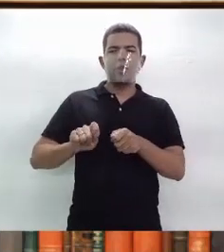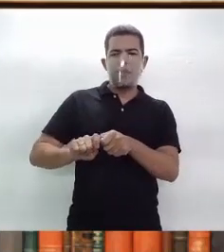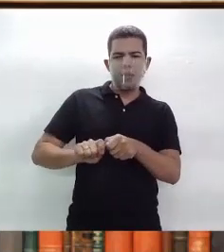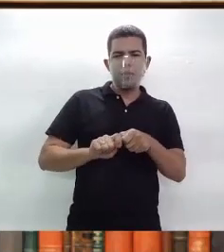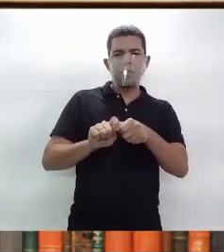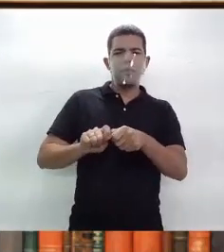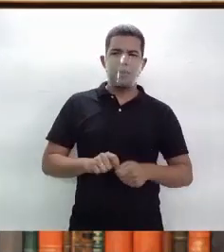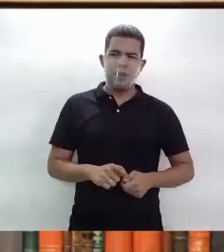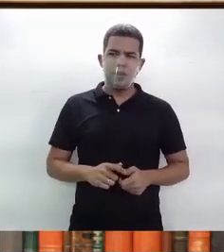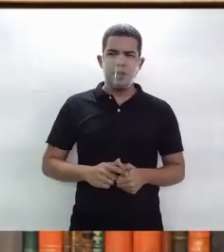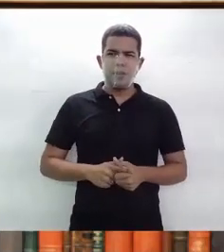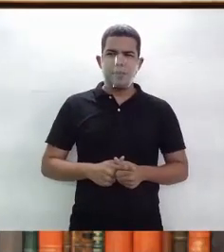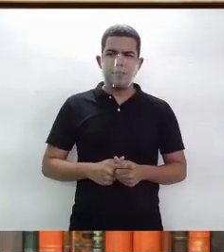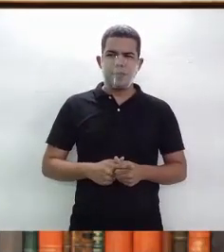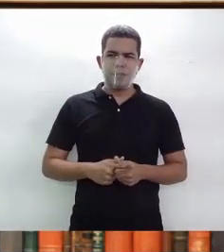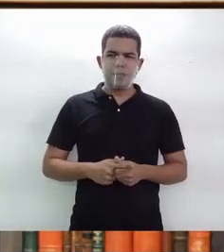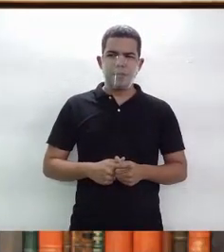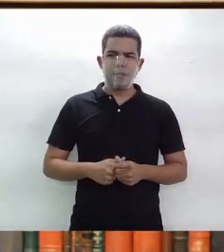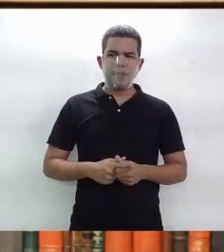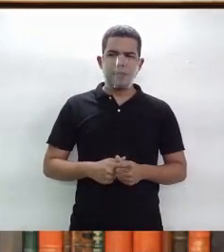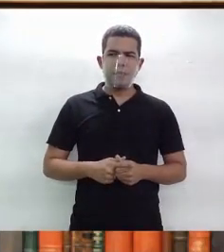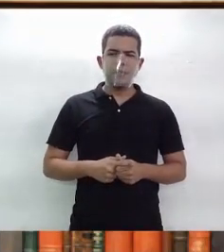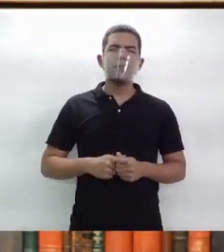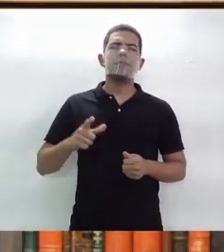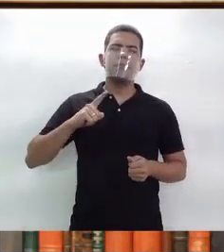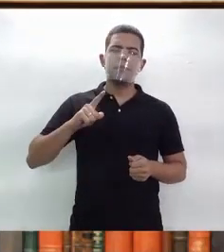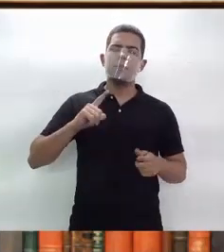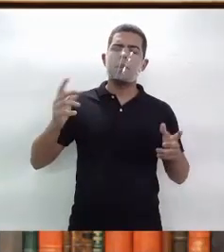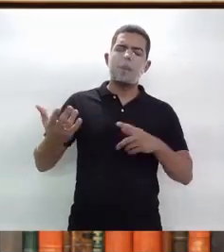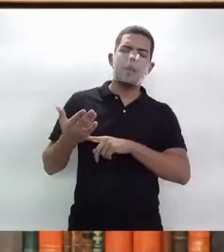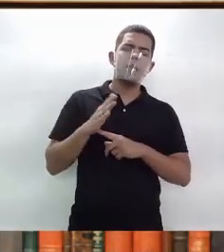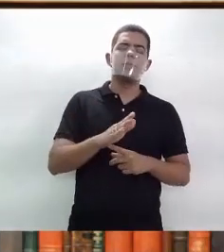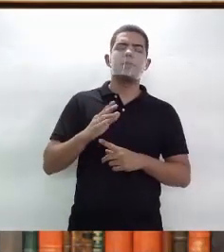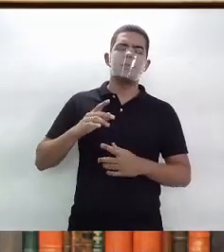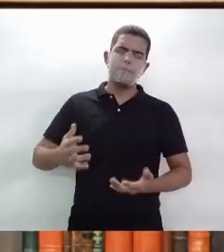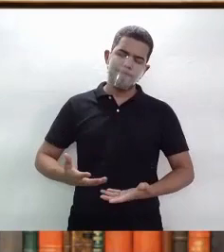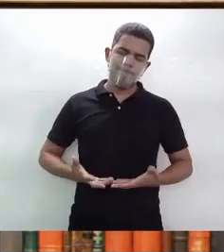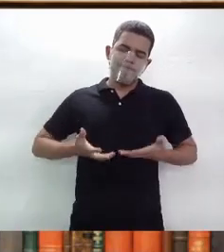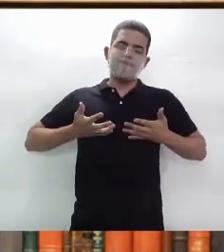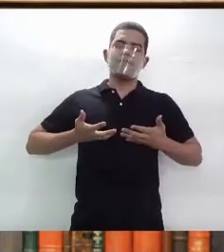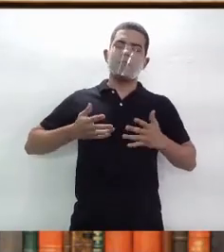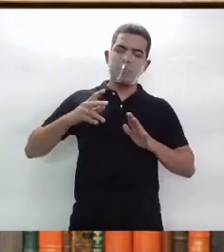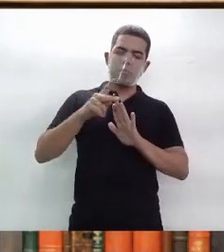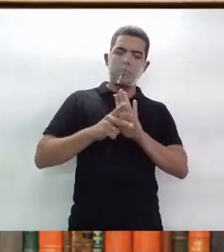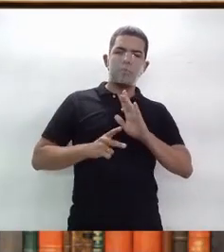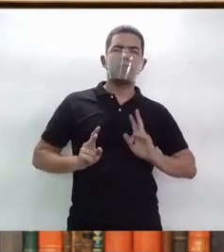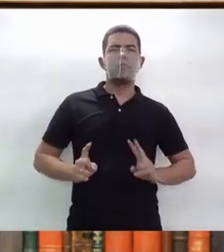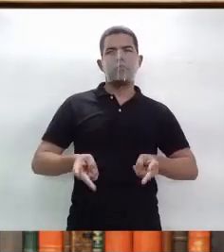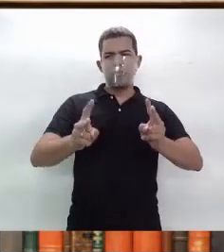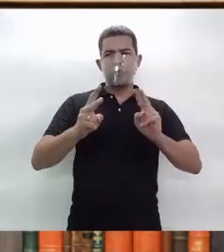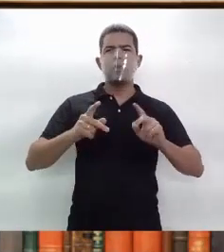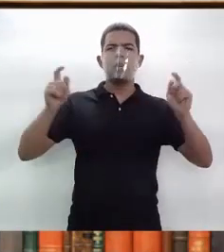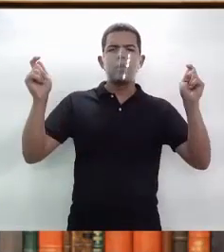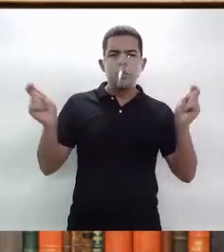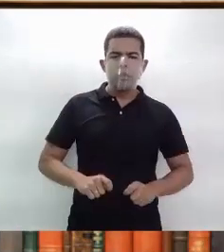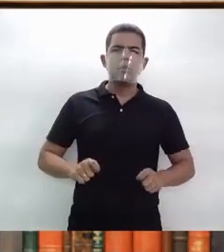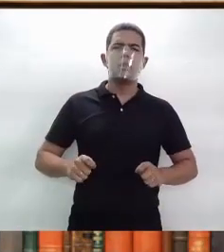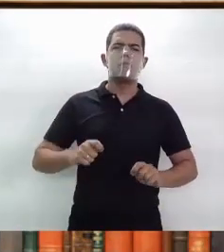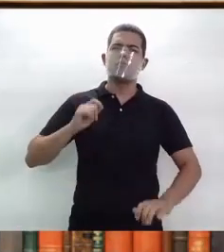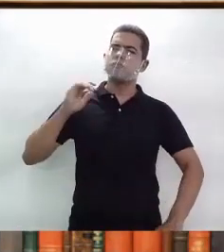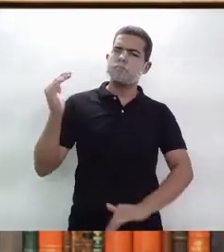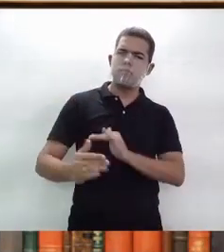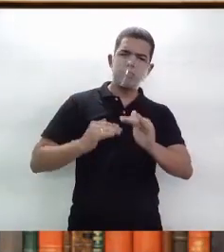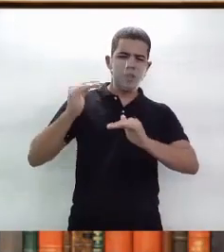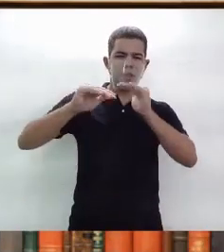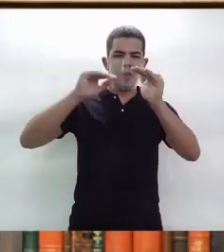reproduzindo isso. Então, é o que motiva, né, a gente continuar com o projeto. É possível sim de